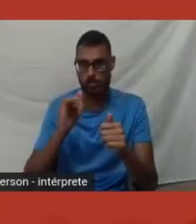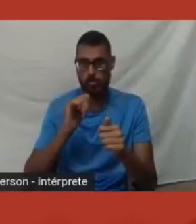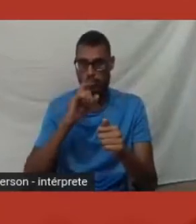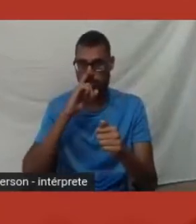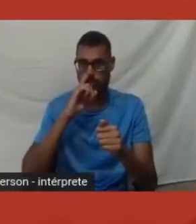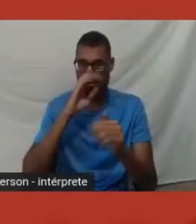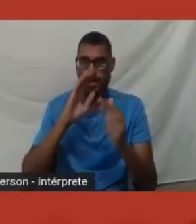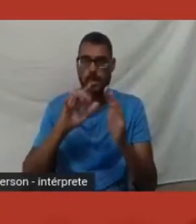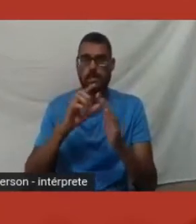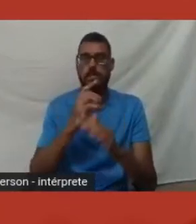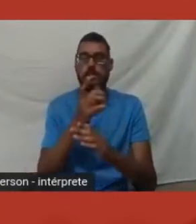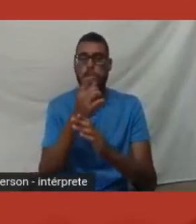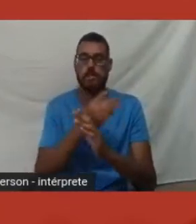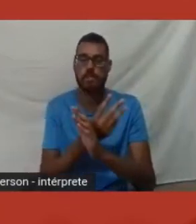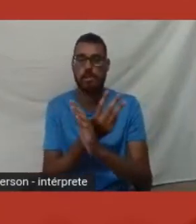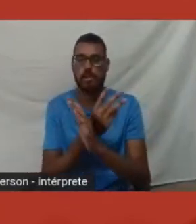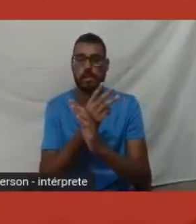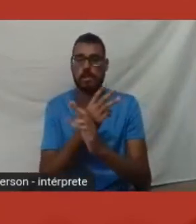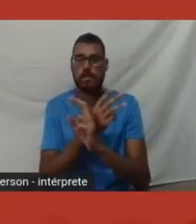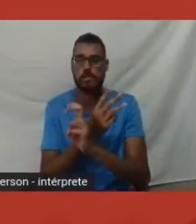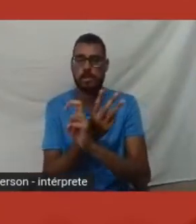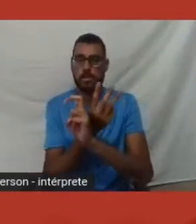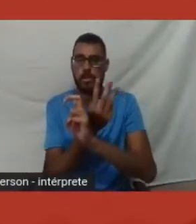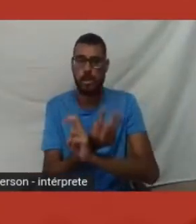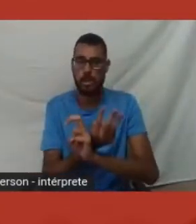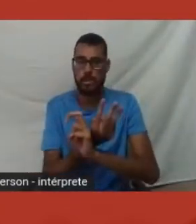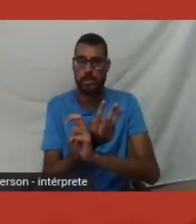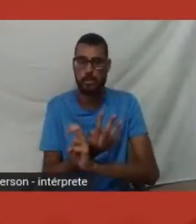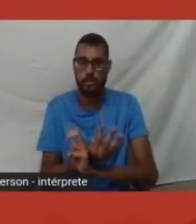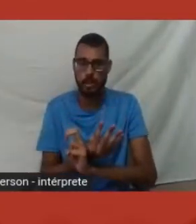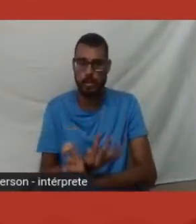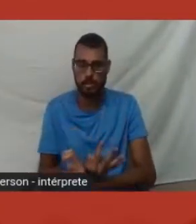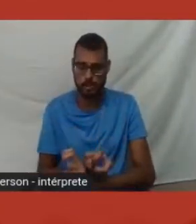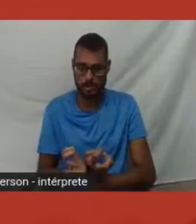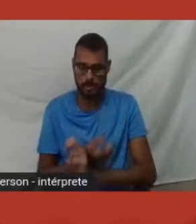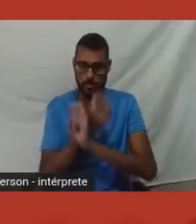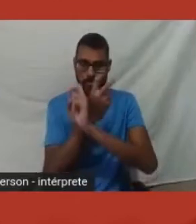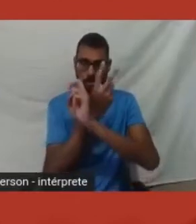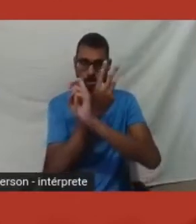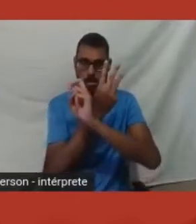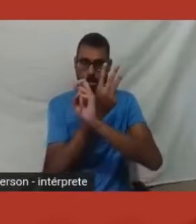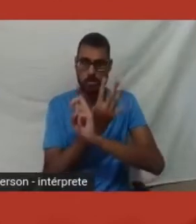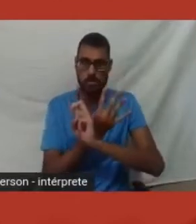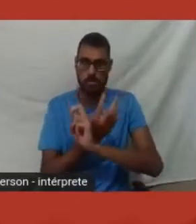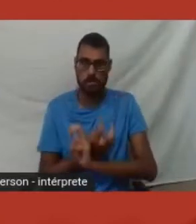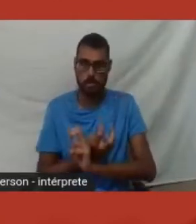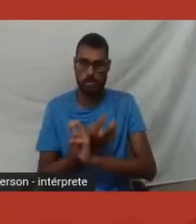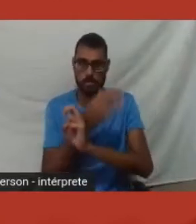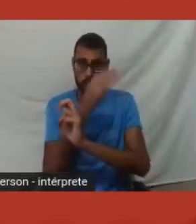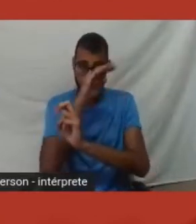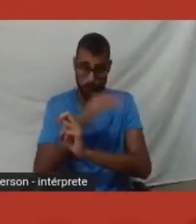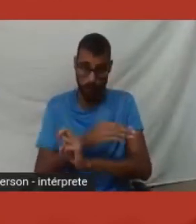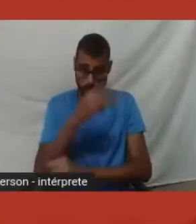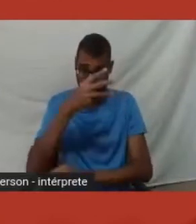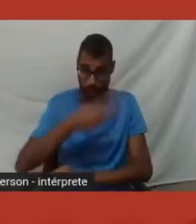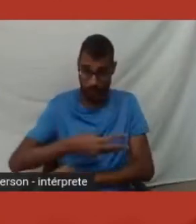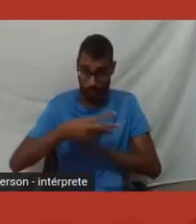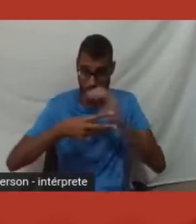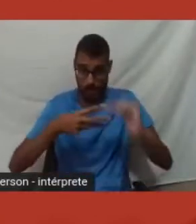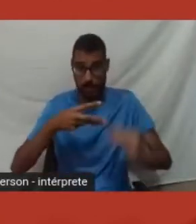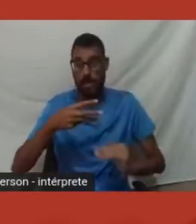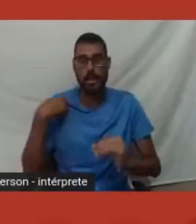nas telas 3, 4 e 5, né? Essas 3, 4 e 5 são para a gente trabalhar, tá